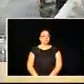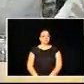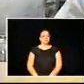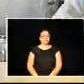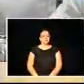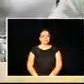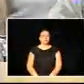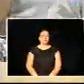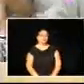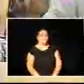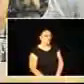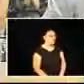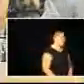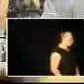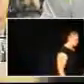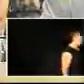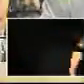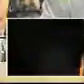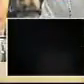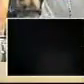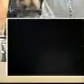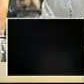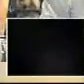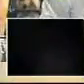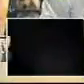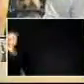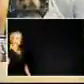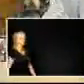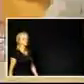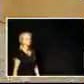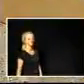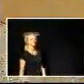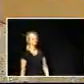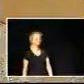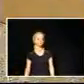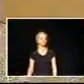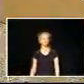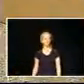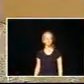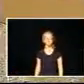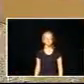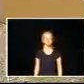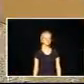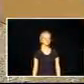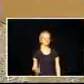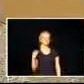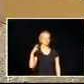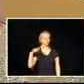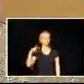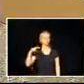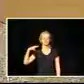noite. Próximo vereador, último inscrito, vereador Noilton Ramos. Vossa Excelência tem até 5 minutos.